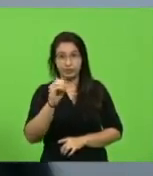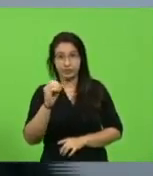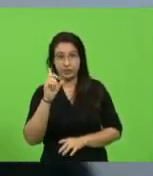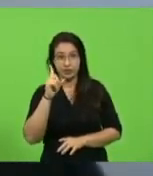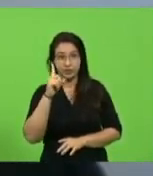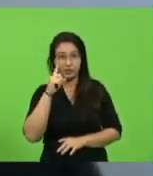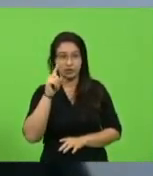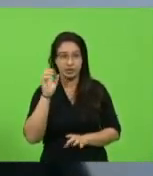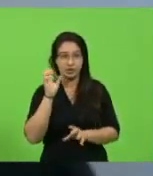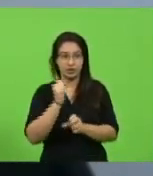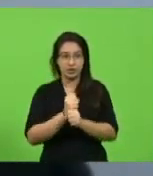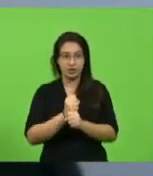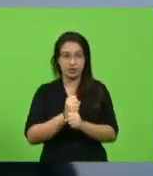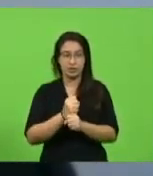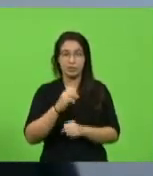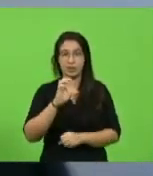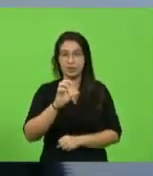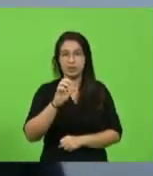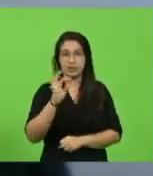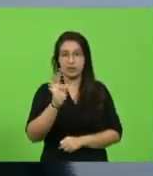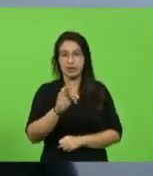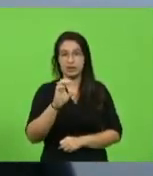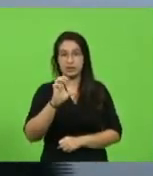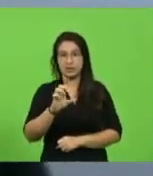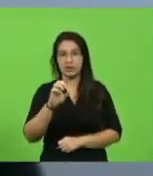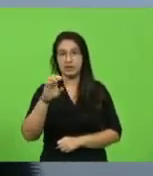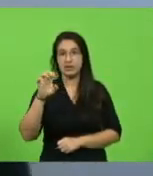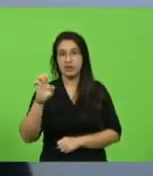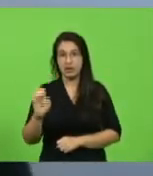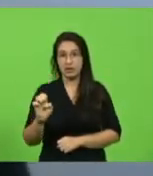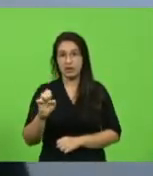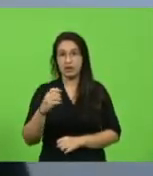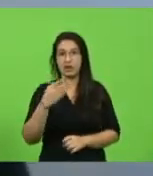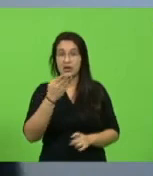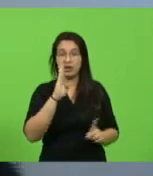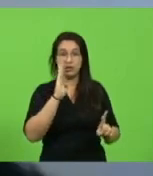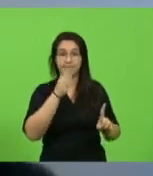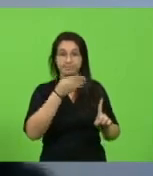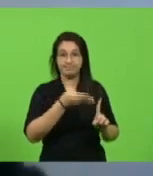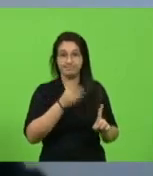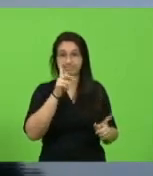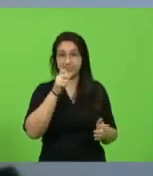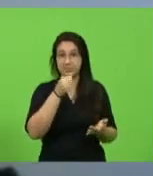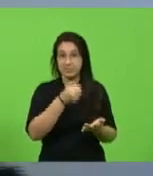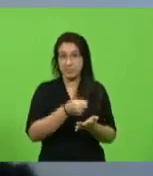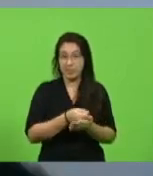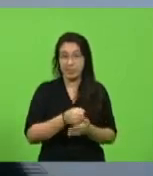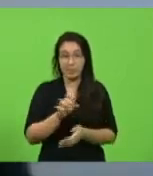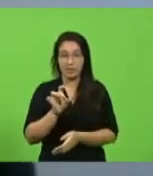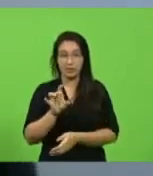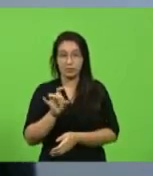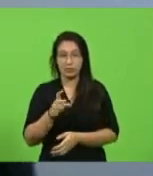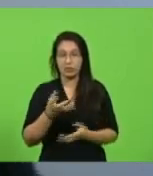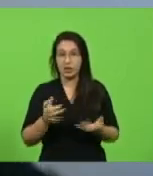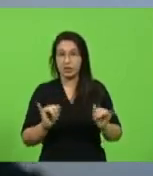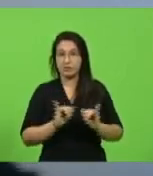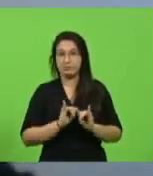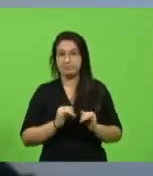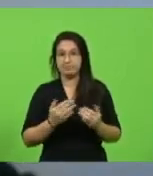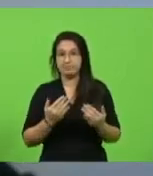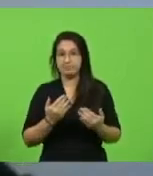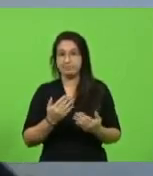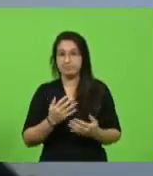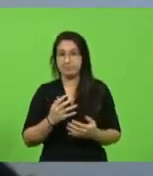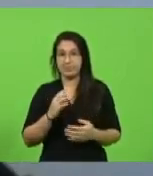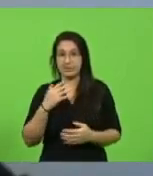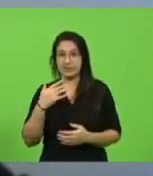do CPE, do TCE, que o denunciado passou a adotar providências visando apenas isentar-se de sua